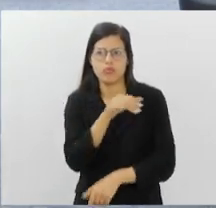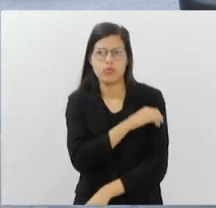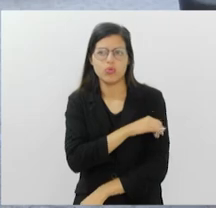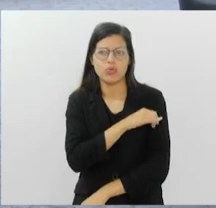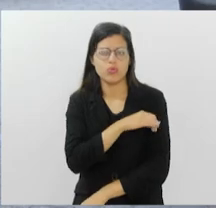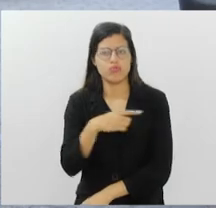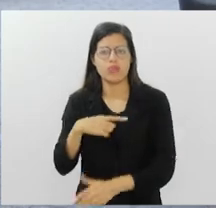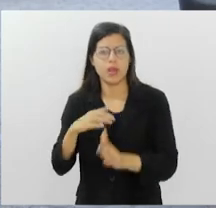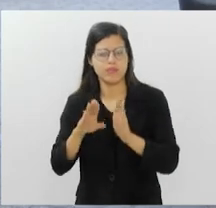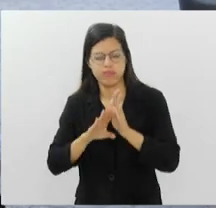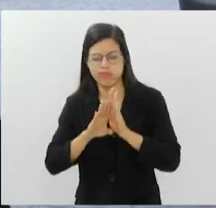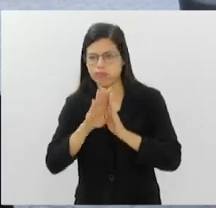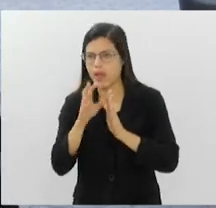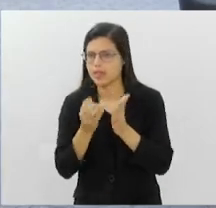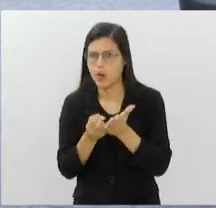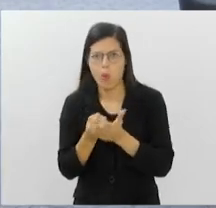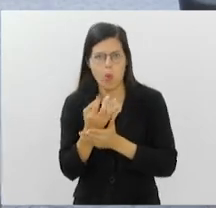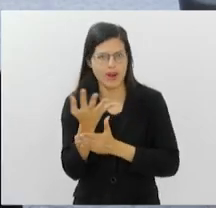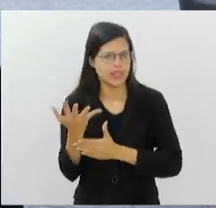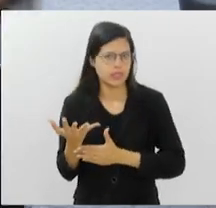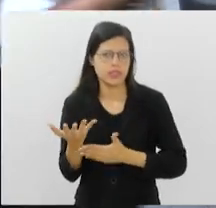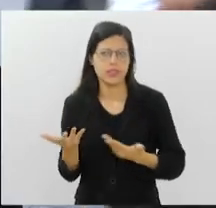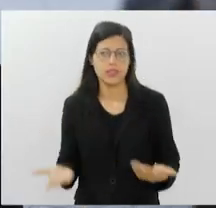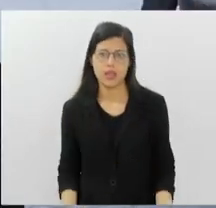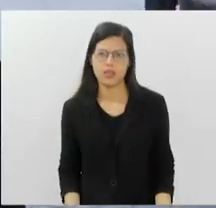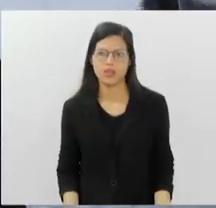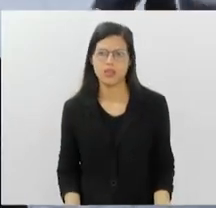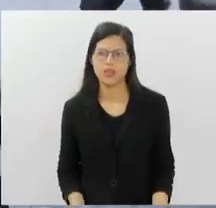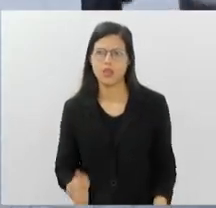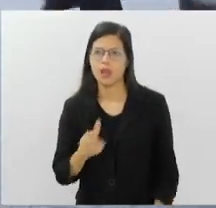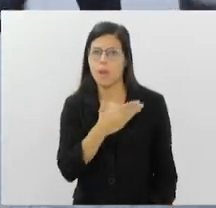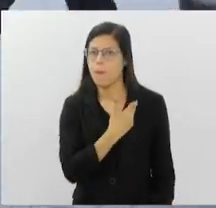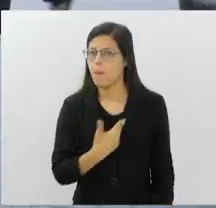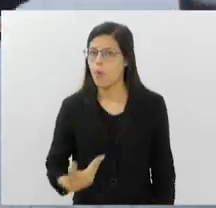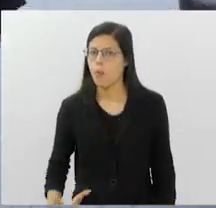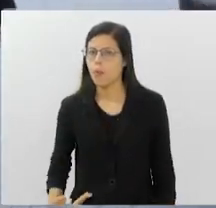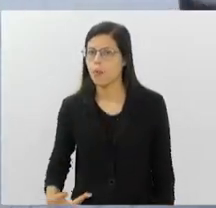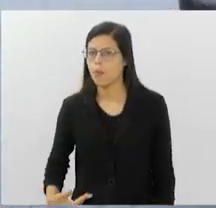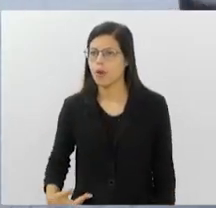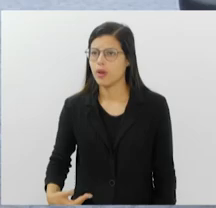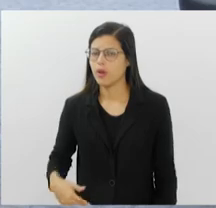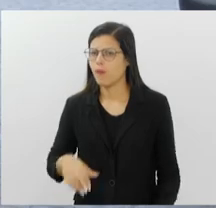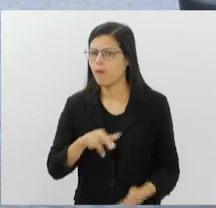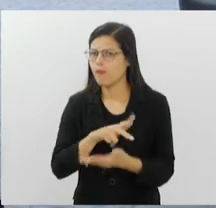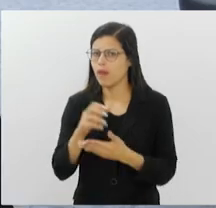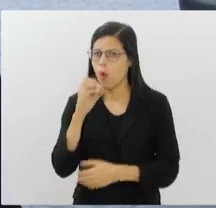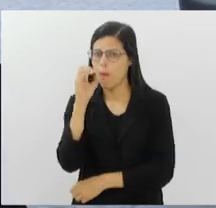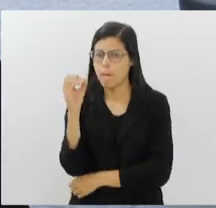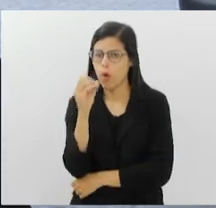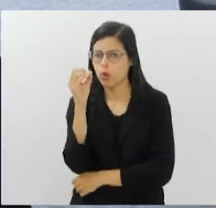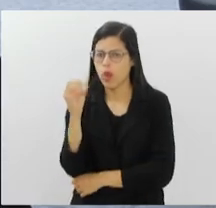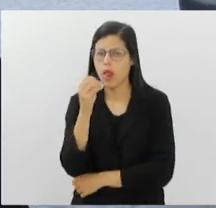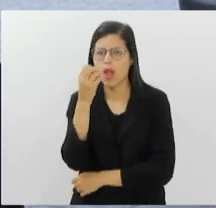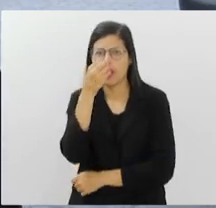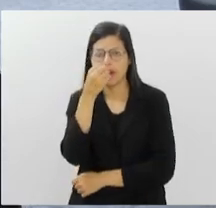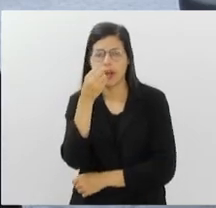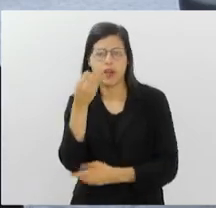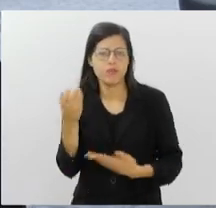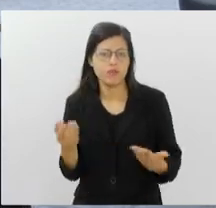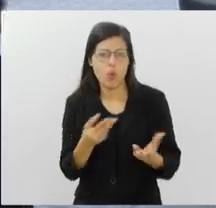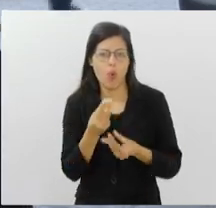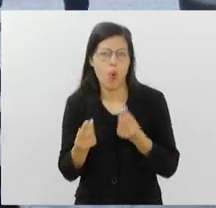de sífilis que o Rio de Janeiro tem. E isso é público. Recife, Porto Alegre é um absurdo.